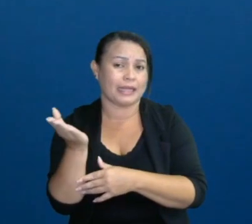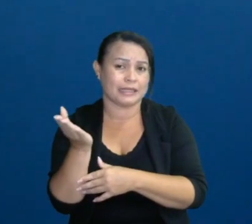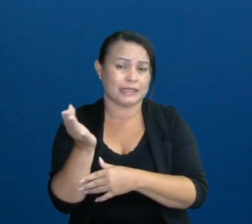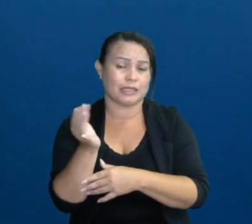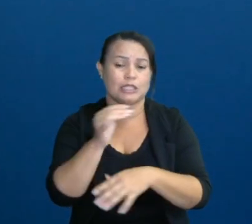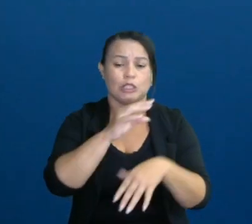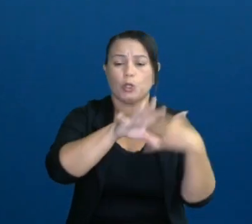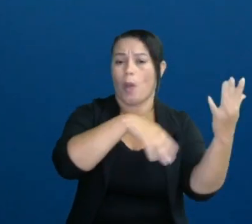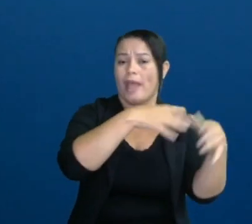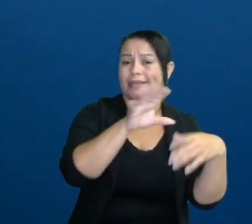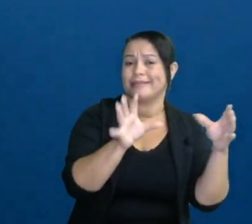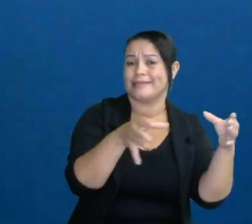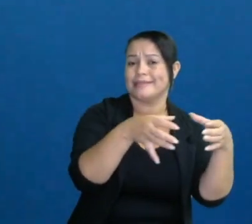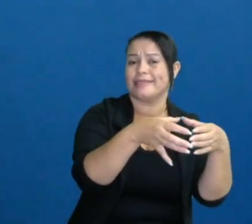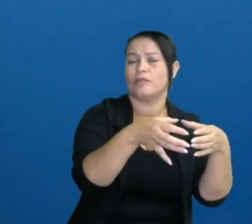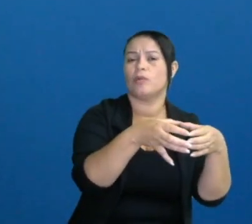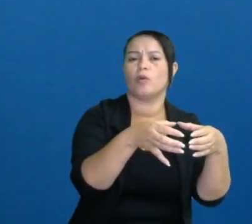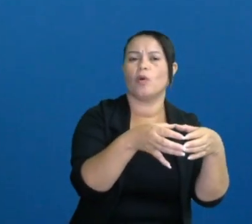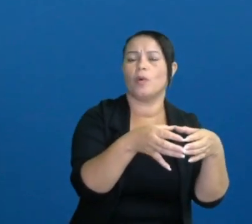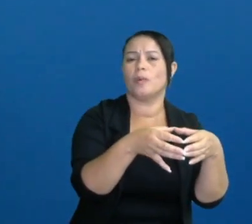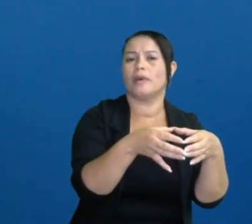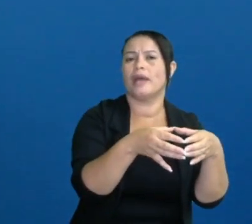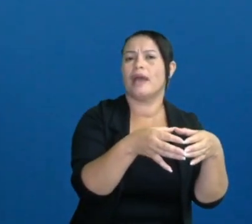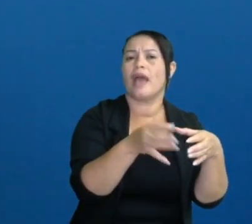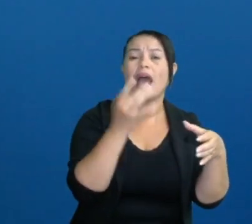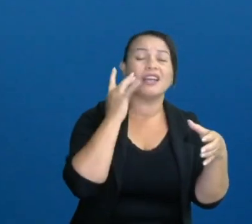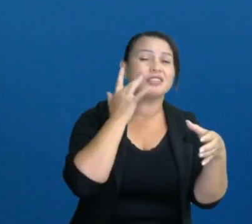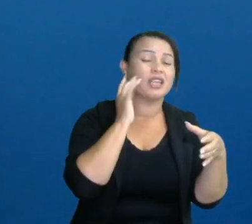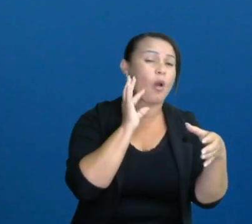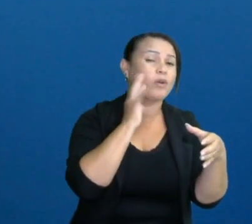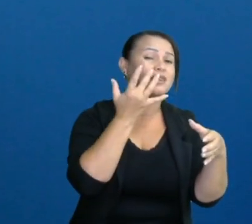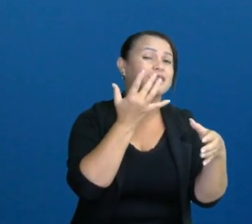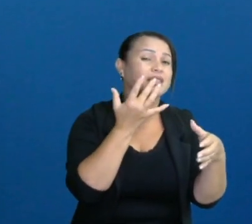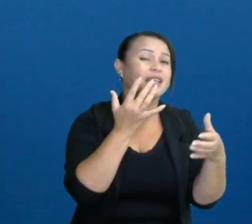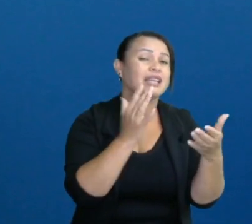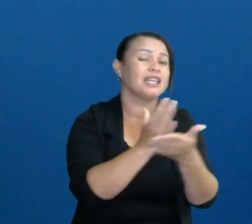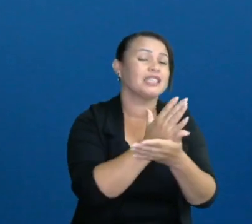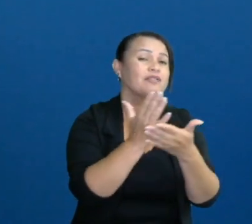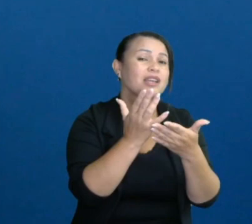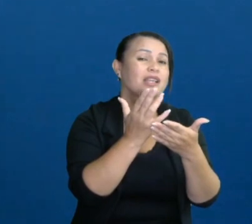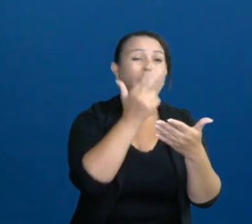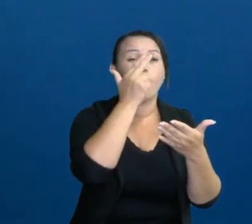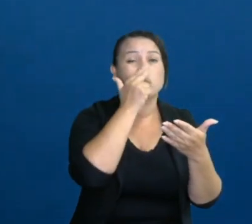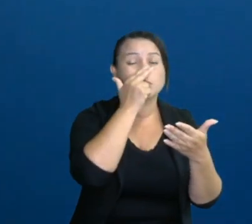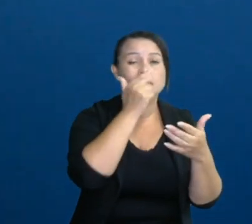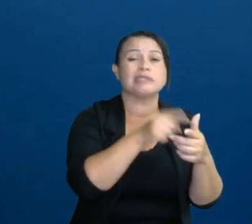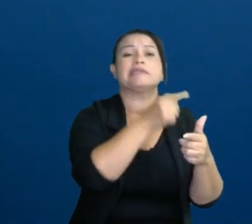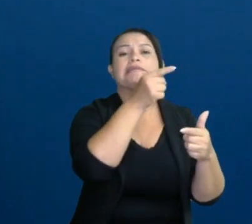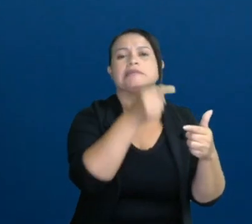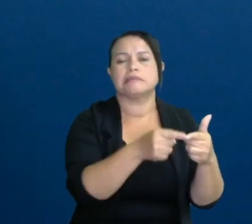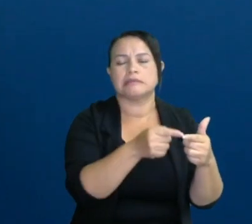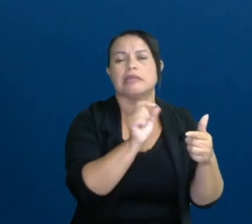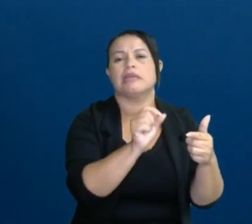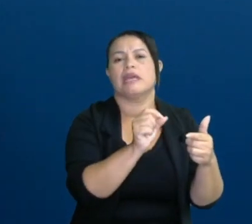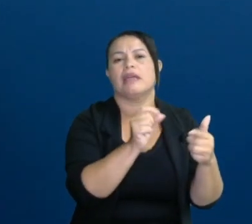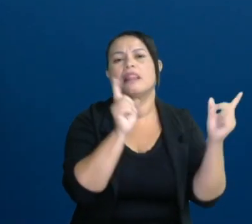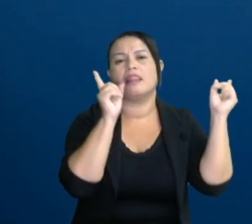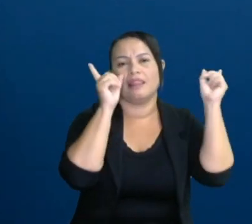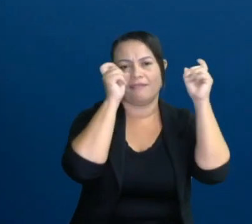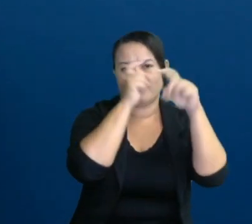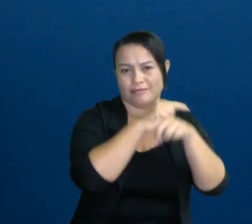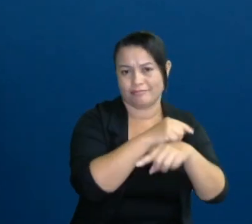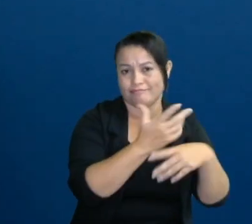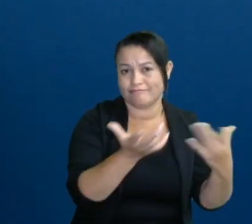forma desorganizada, certo? Poderia acontecer da gente contar o mesmo objeto. Isso se tornaria mais